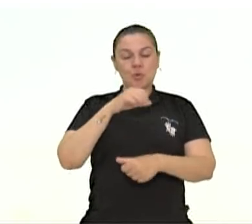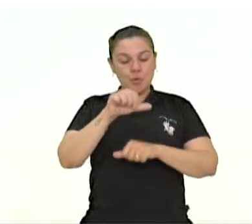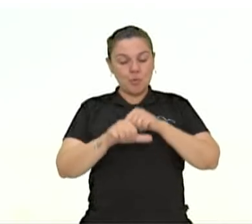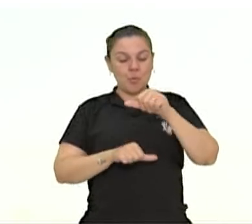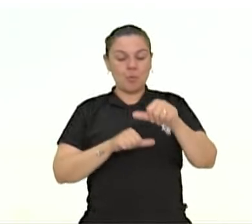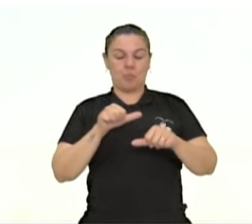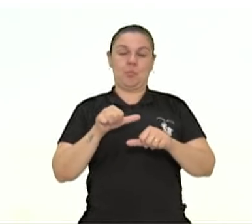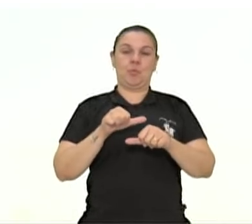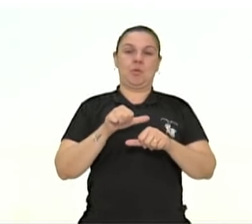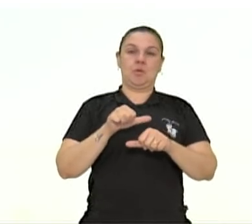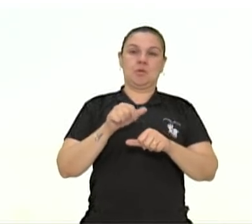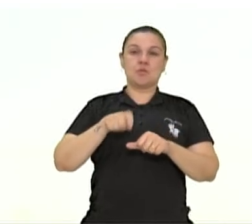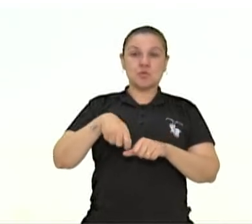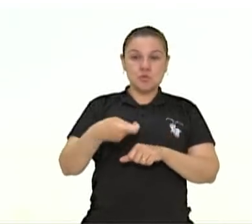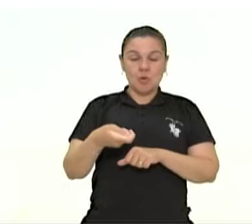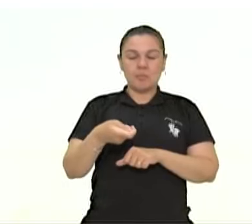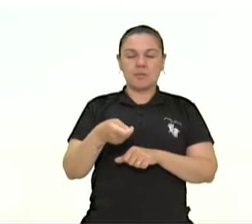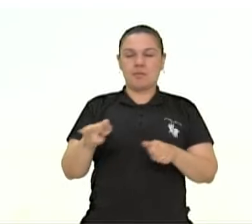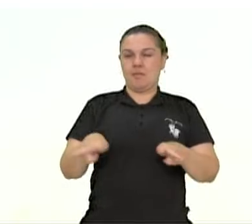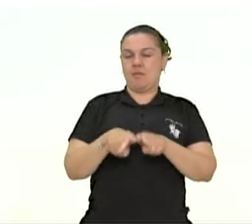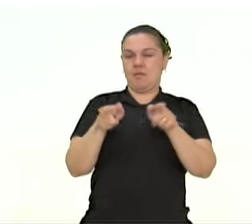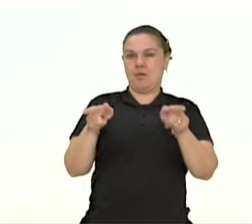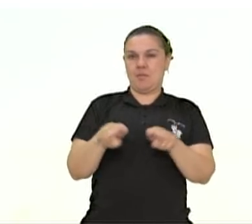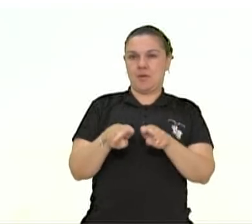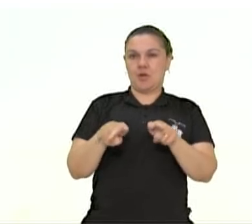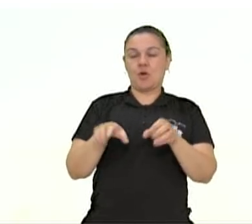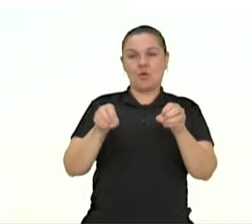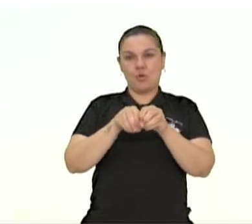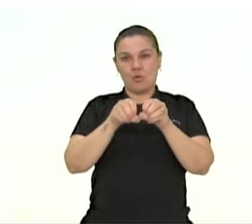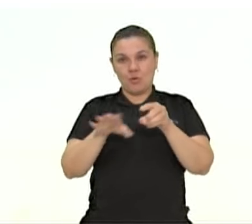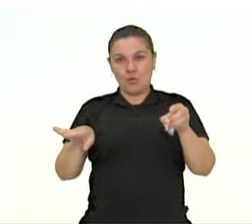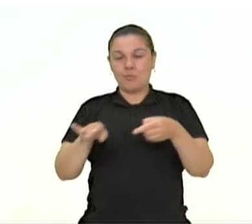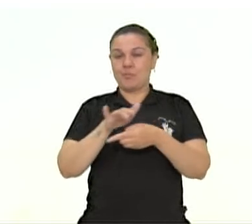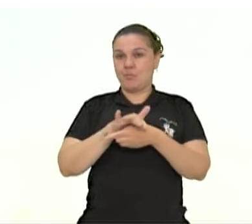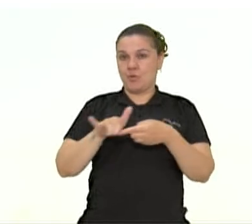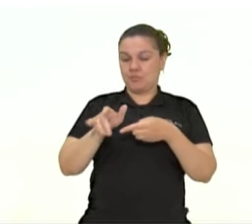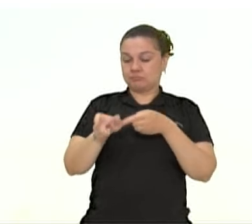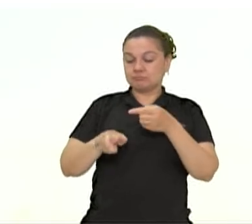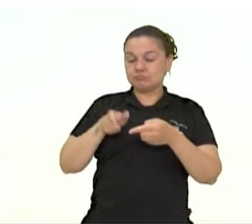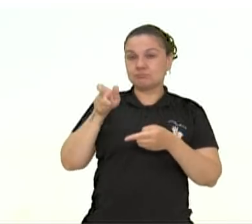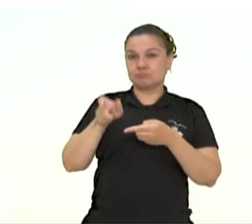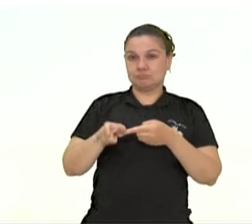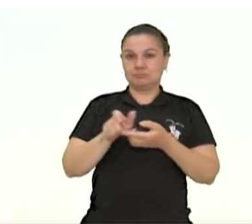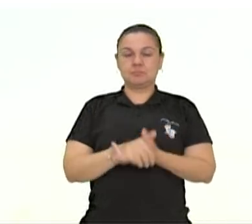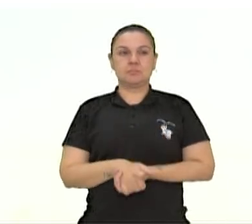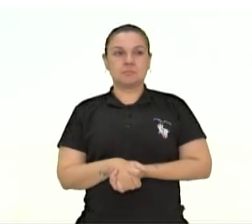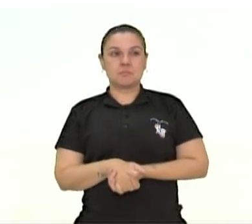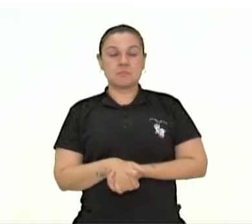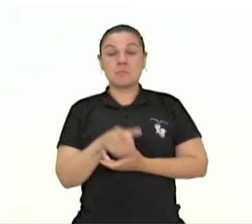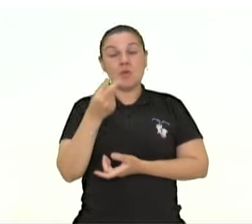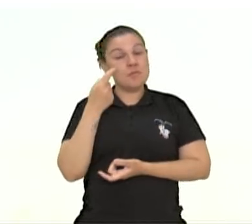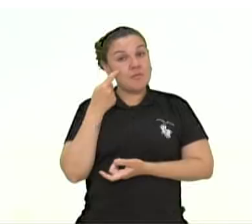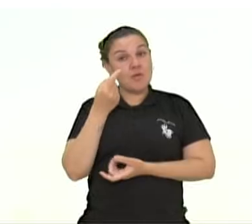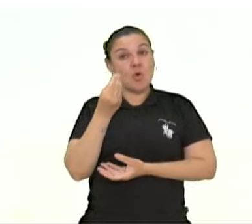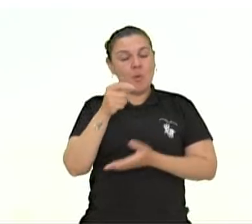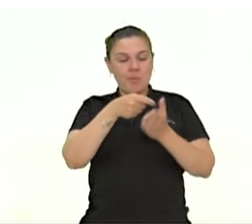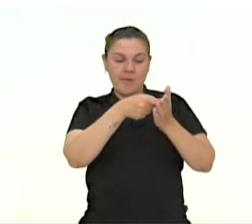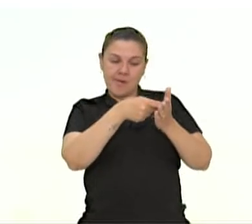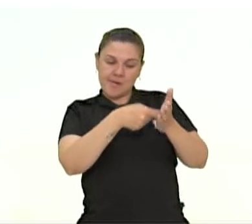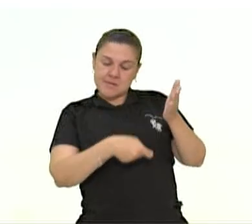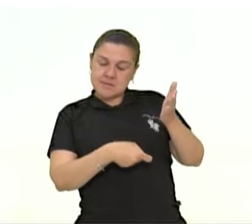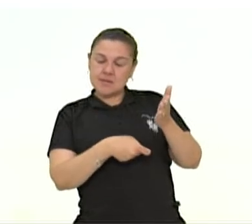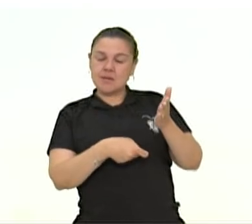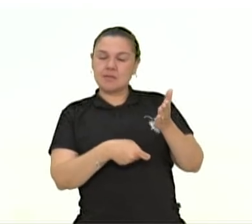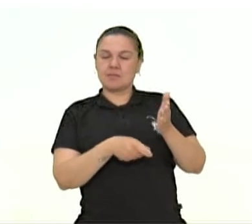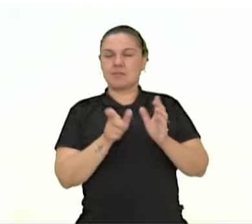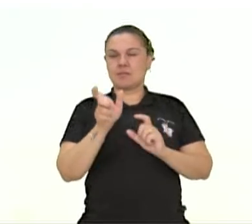decorrente da exploração de recursos ortográficos ou morfossintáticos. Então, vamos ver como que a grafia das palavras,